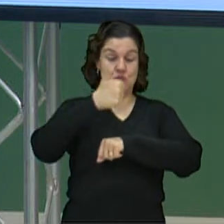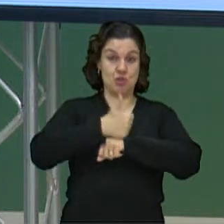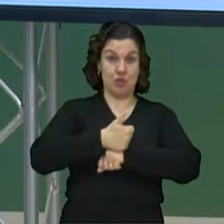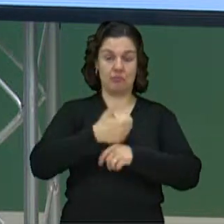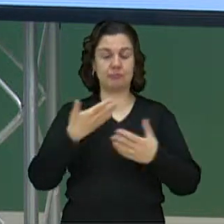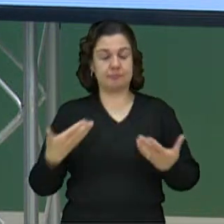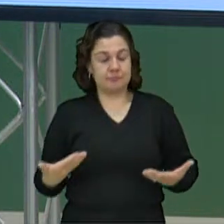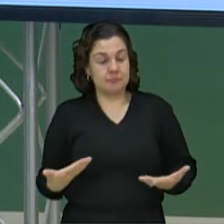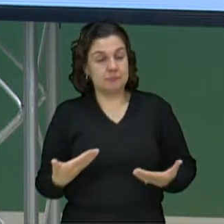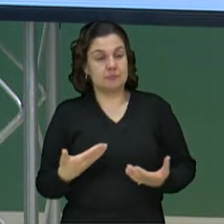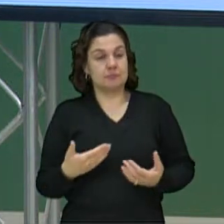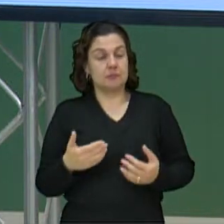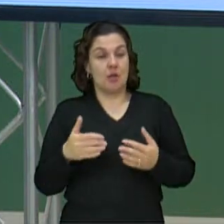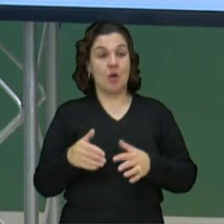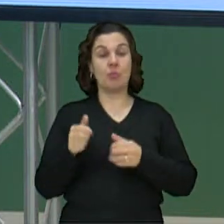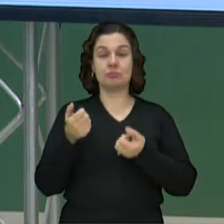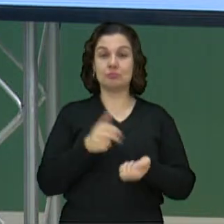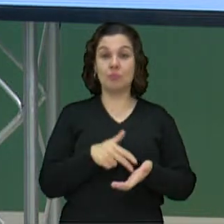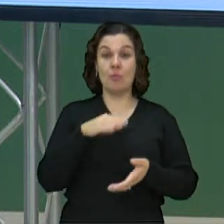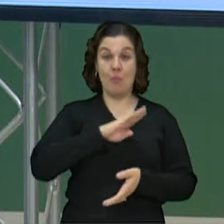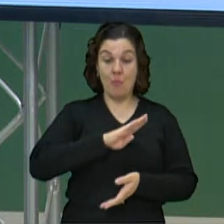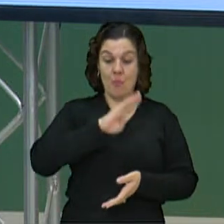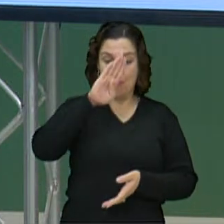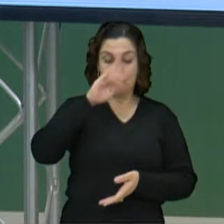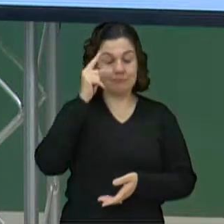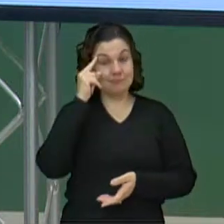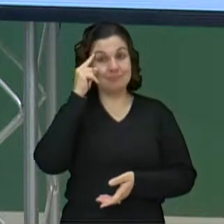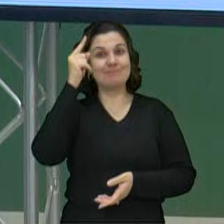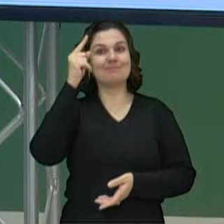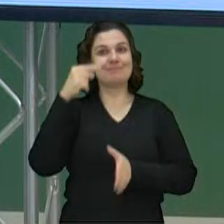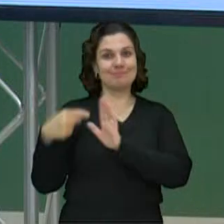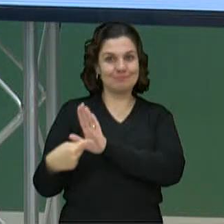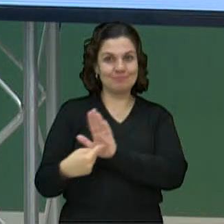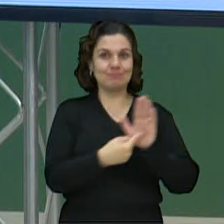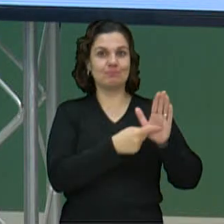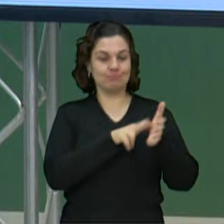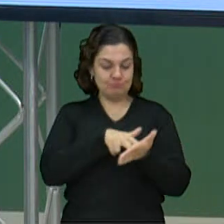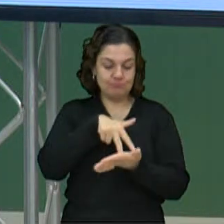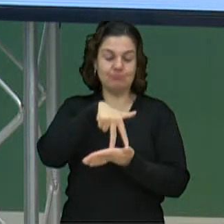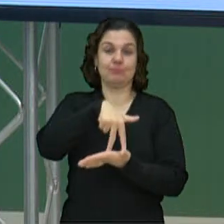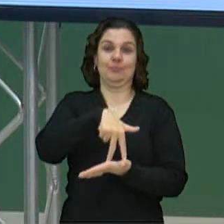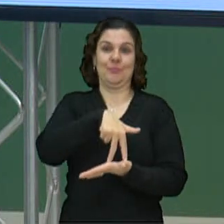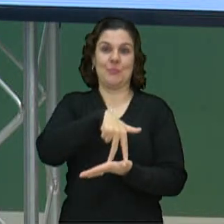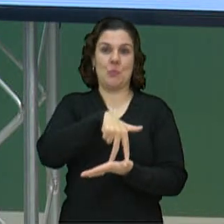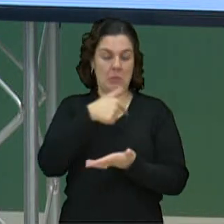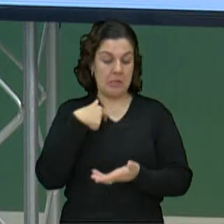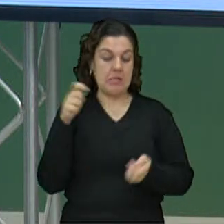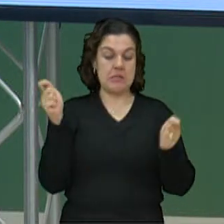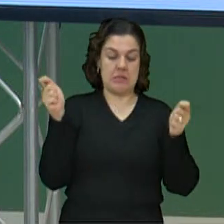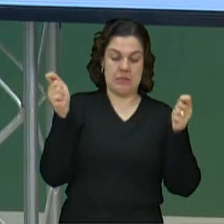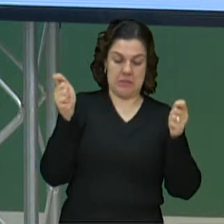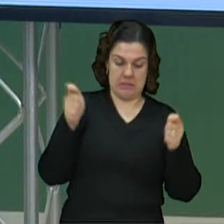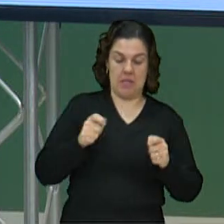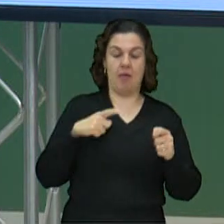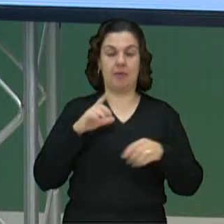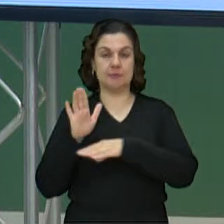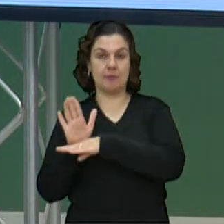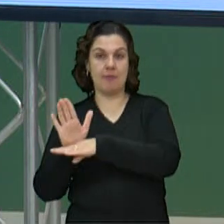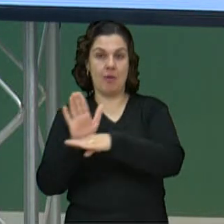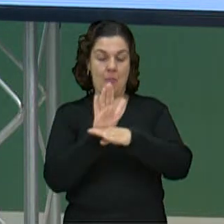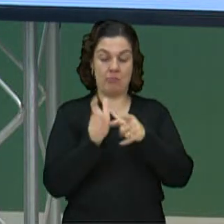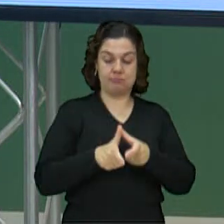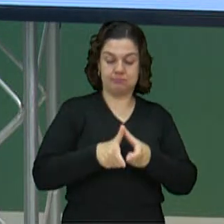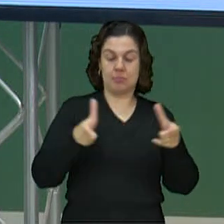O Mussolini fez essa marcha exatamente com a ideia de demonstrar força, de que ele tinha apoio de boa parte